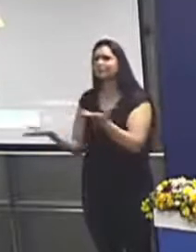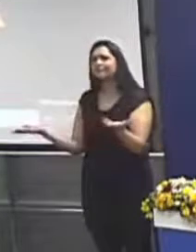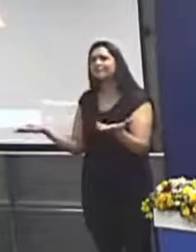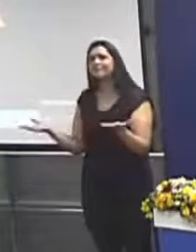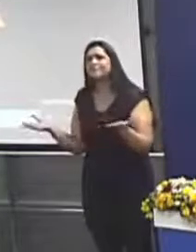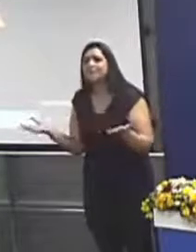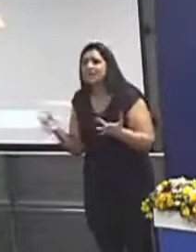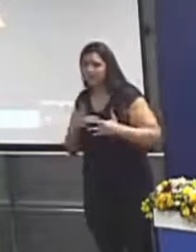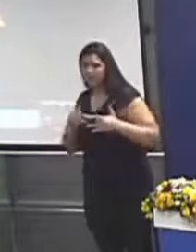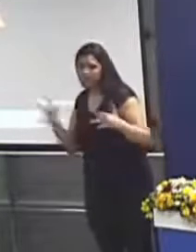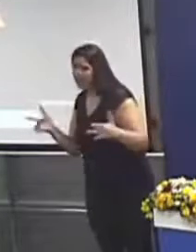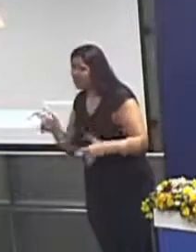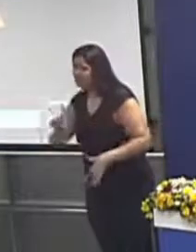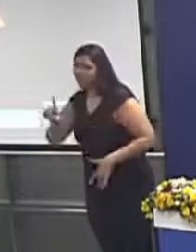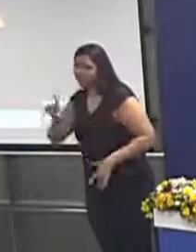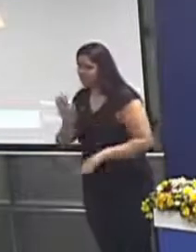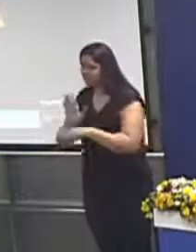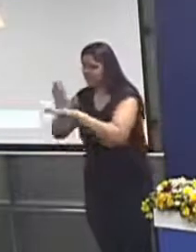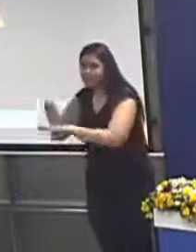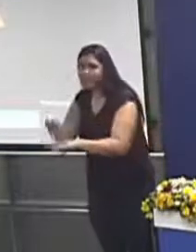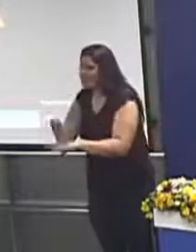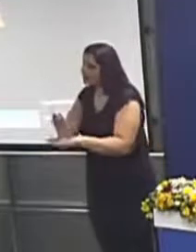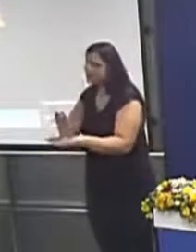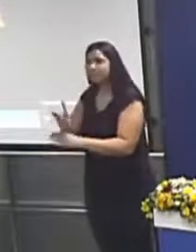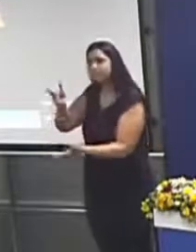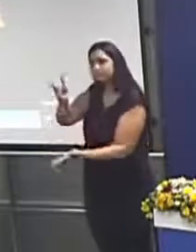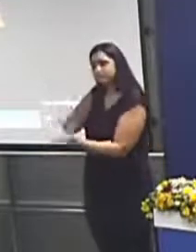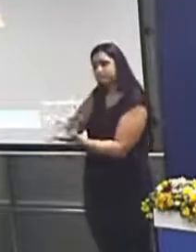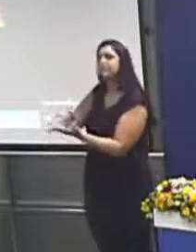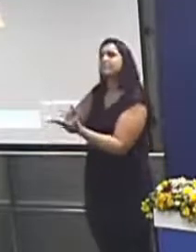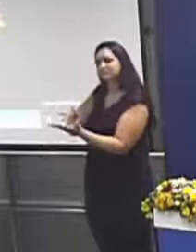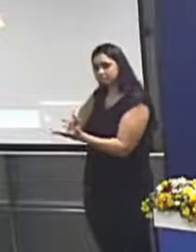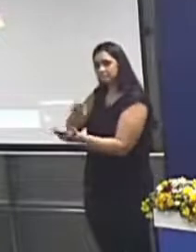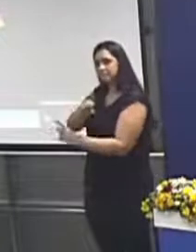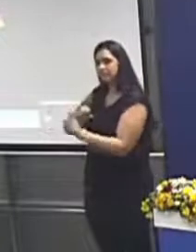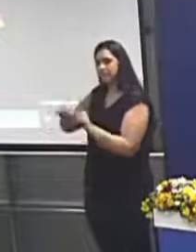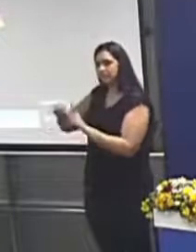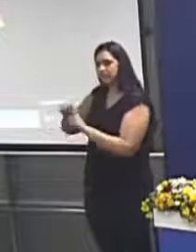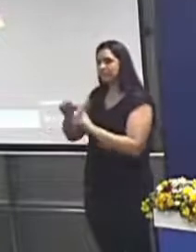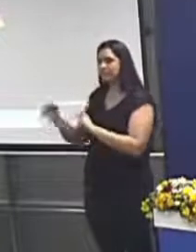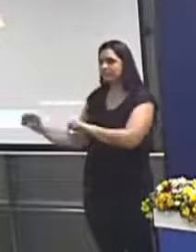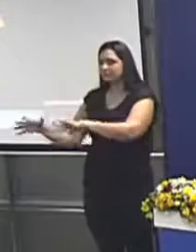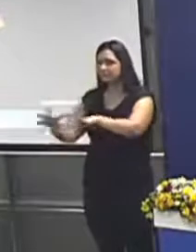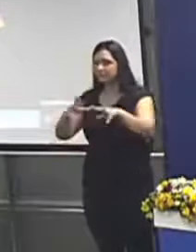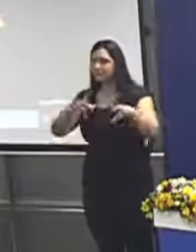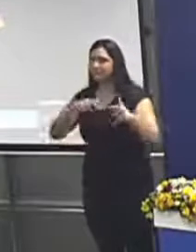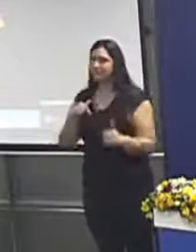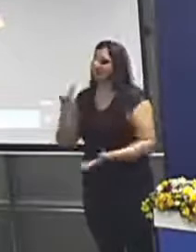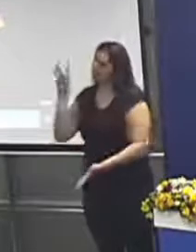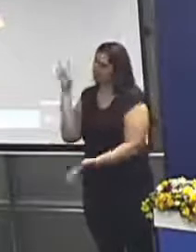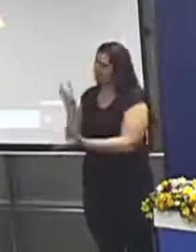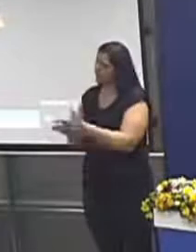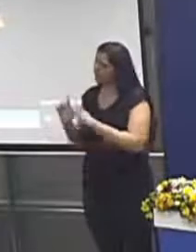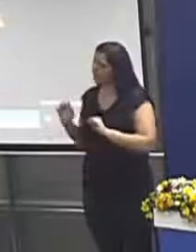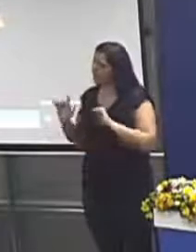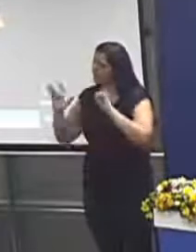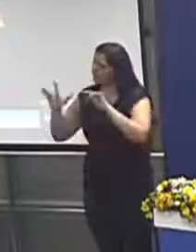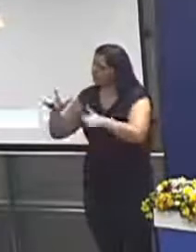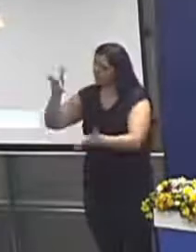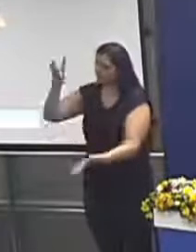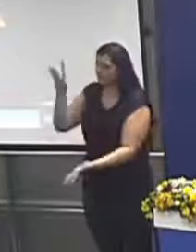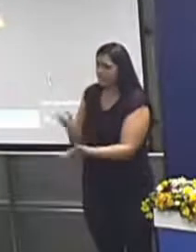mais que caridade, assistencialismo. Isso na verdade é socialismo. Essa é a invasão de